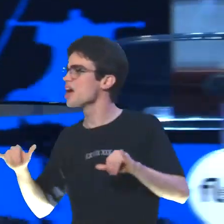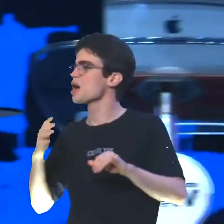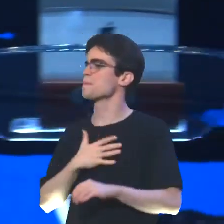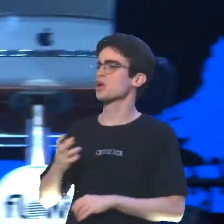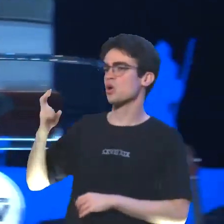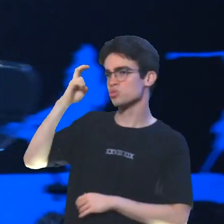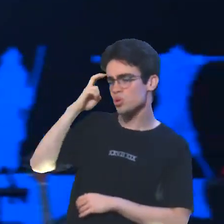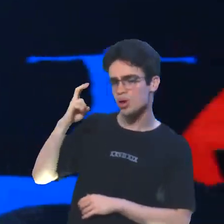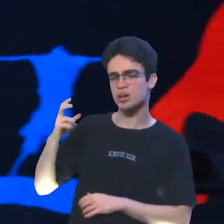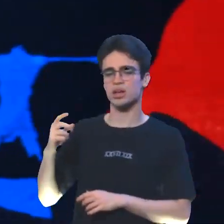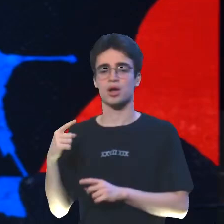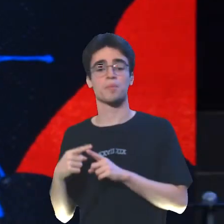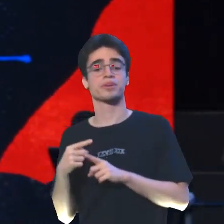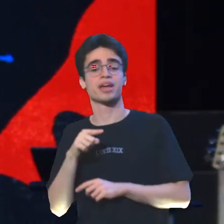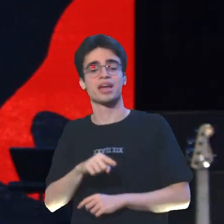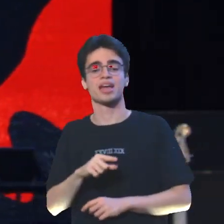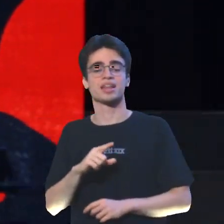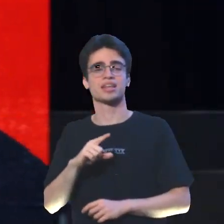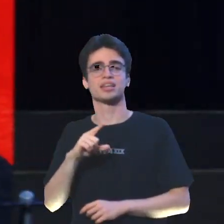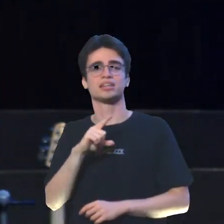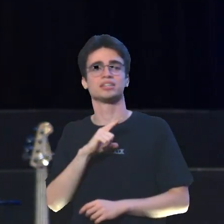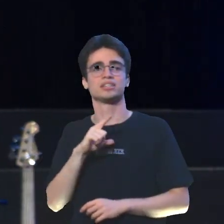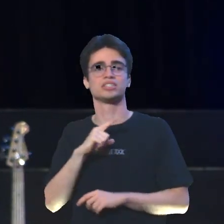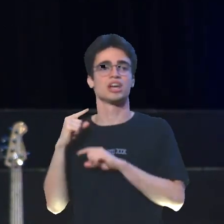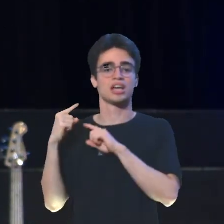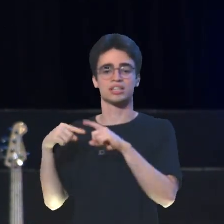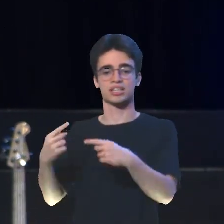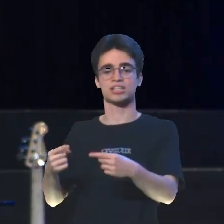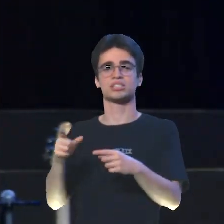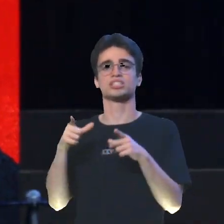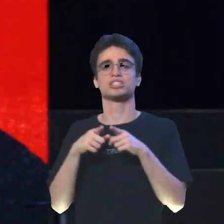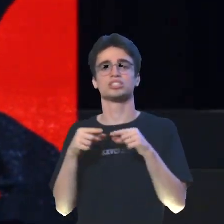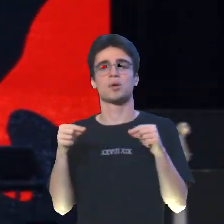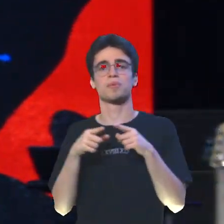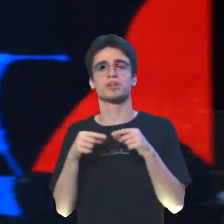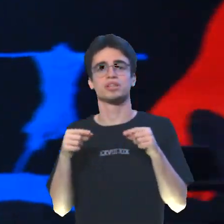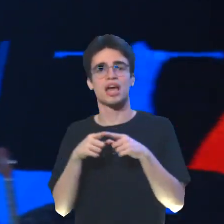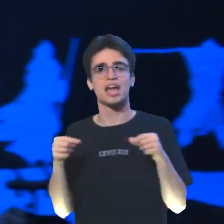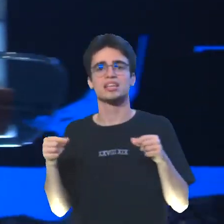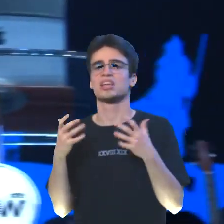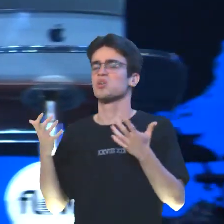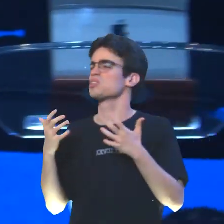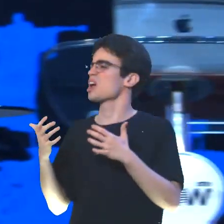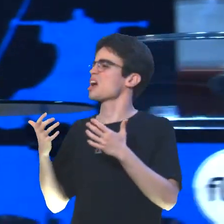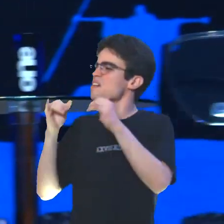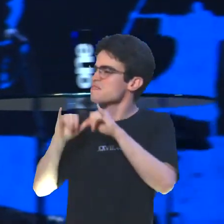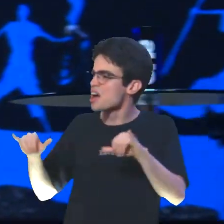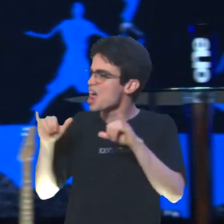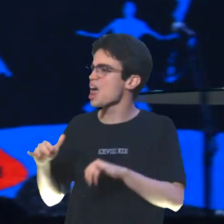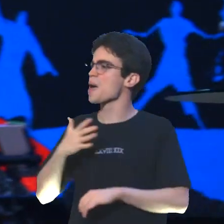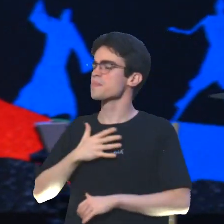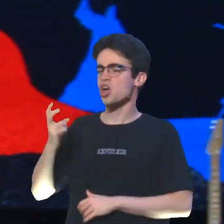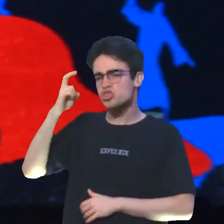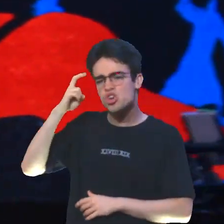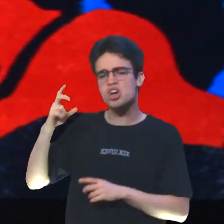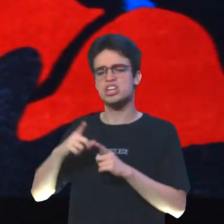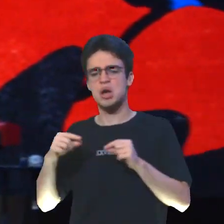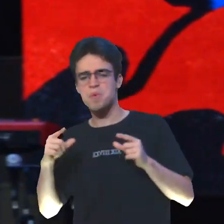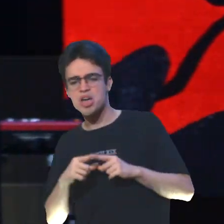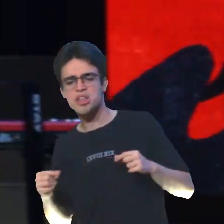cultura, porque ele tem descendência japonesa. Eu quero falar com a minha cultura. E eu não